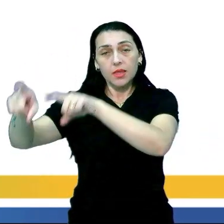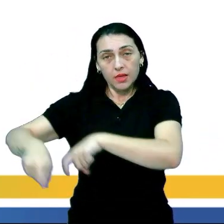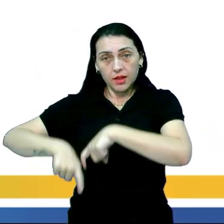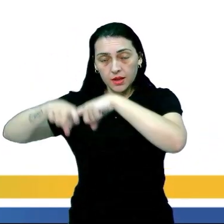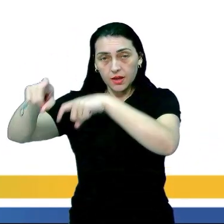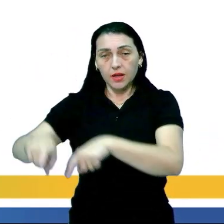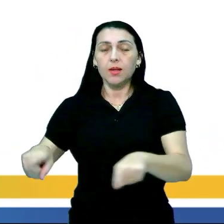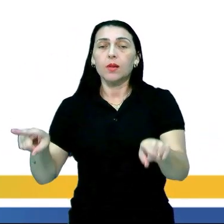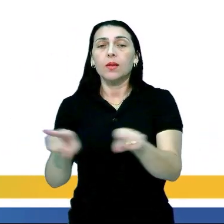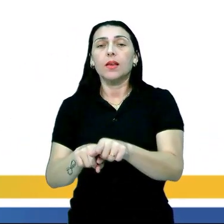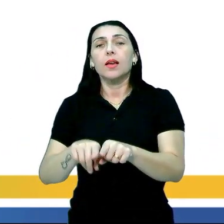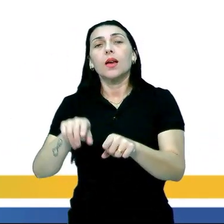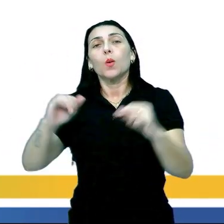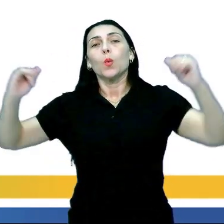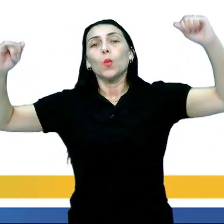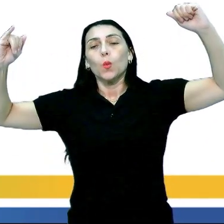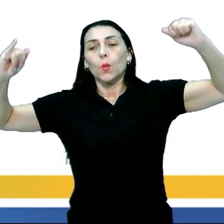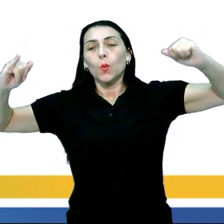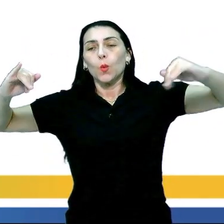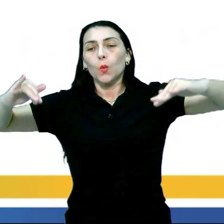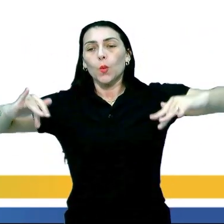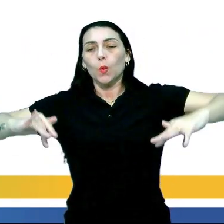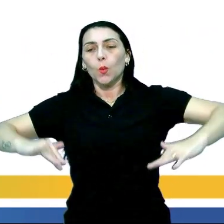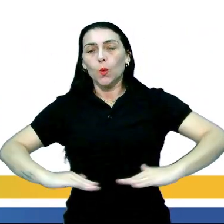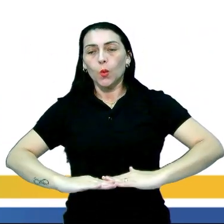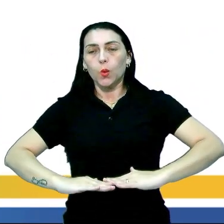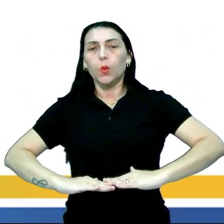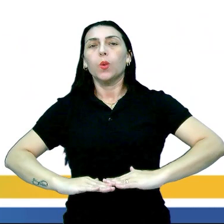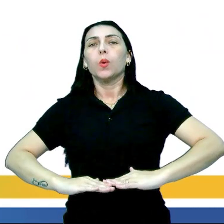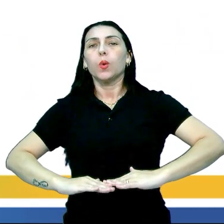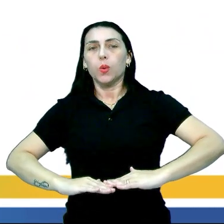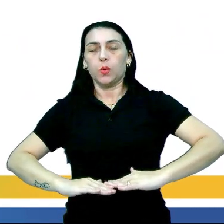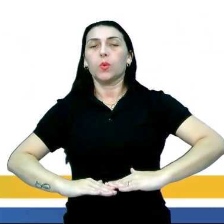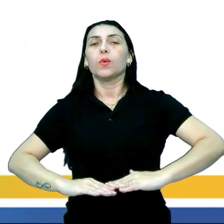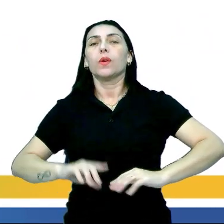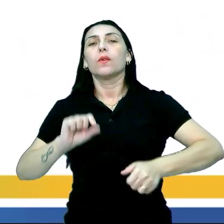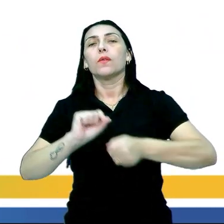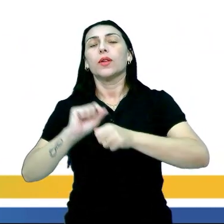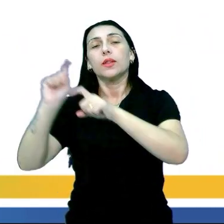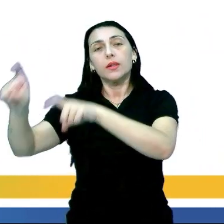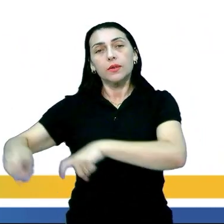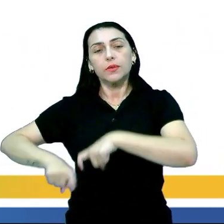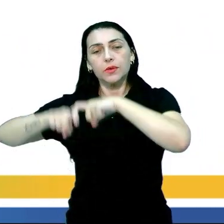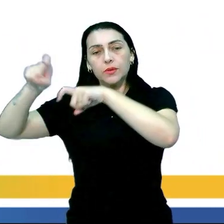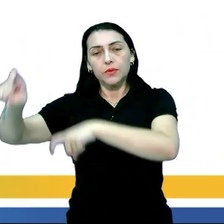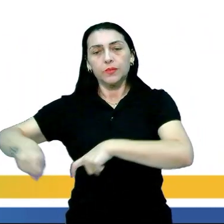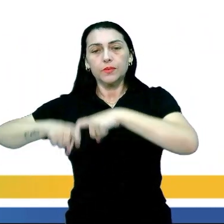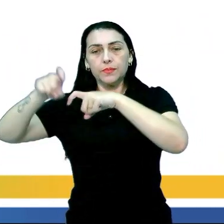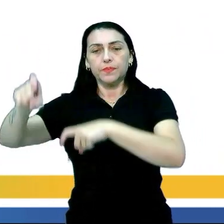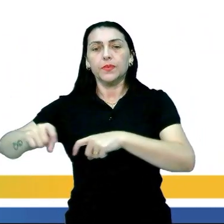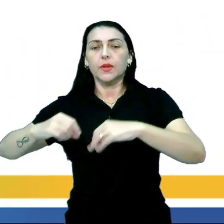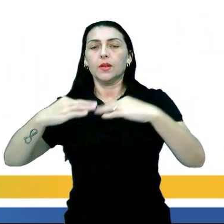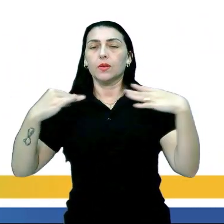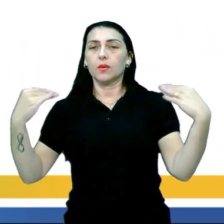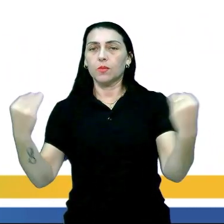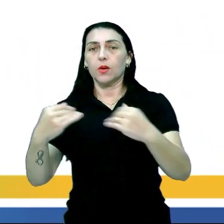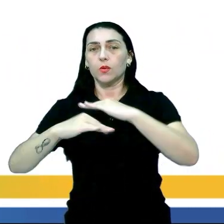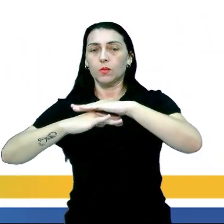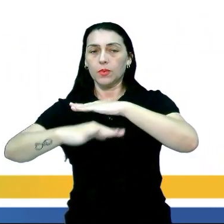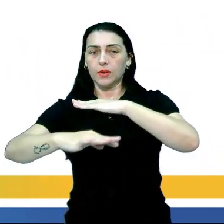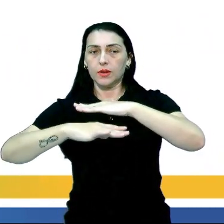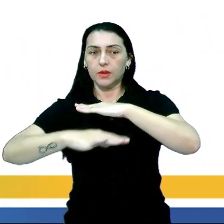e pelo assoreamento, que é uma consequência da agricultura desenvolvida aí nas bordas do